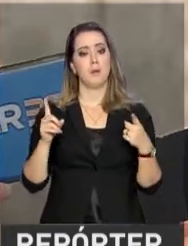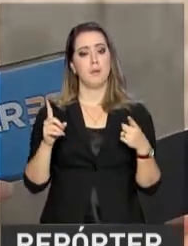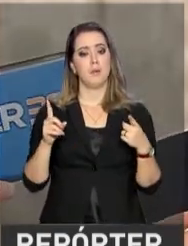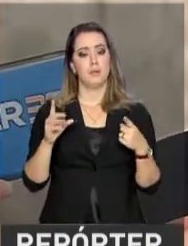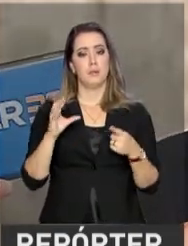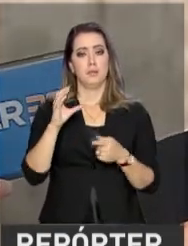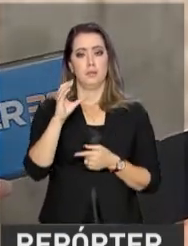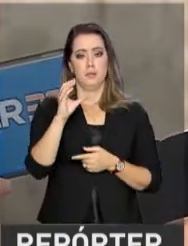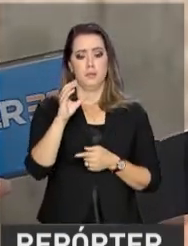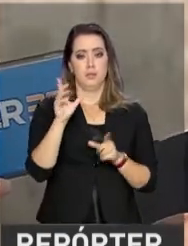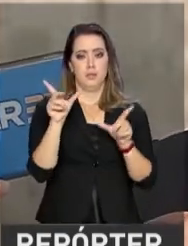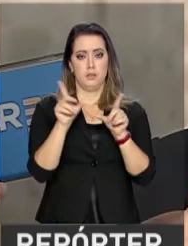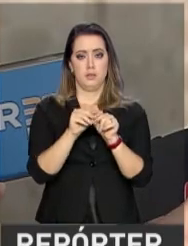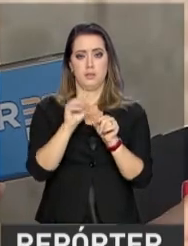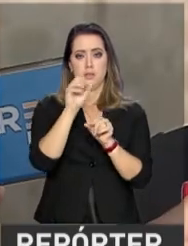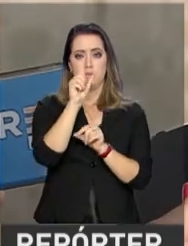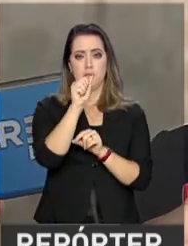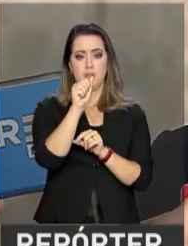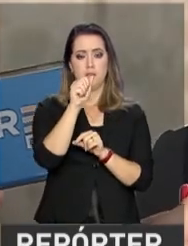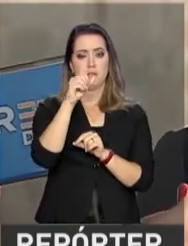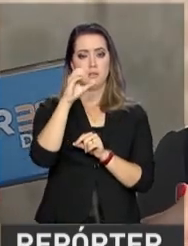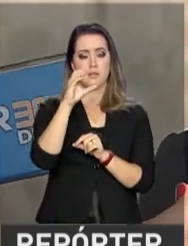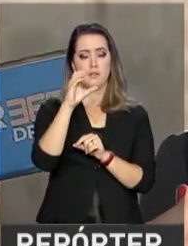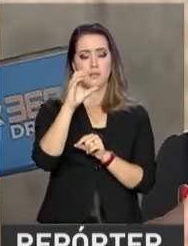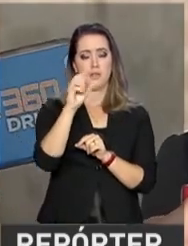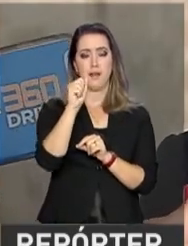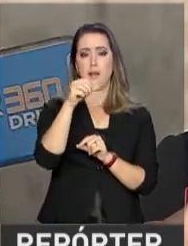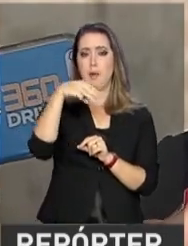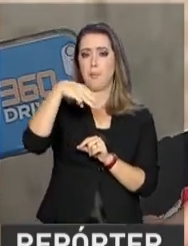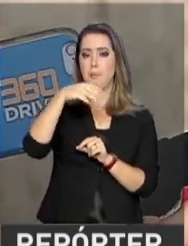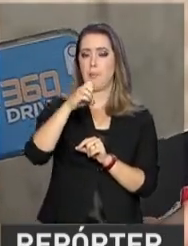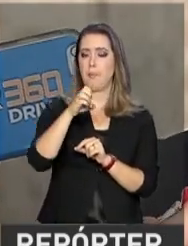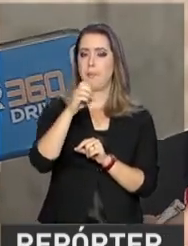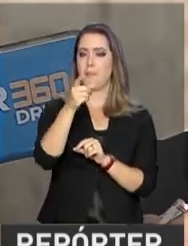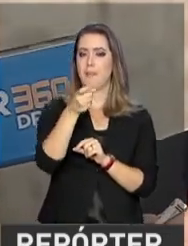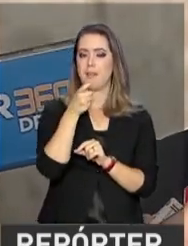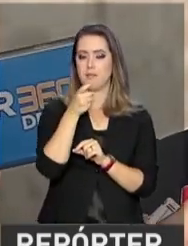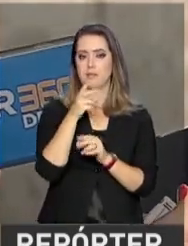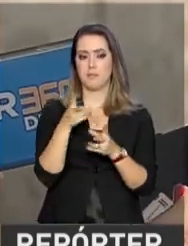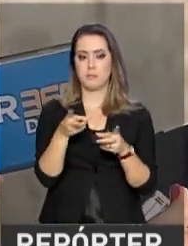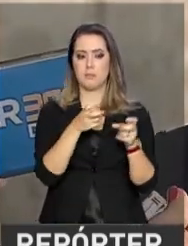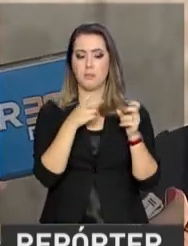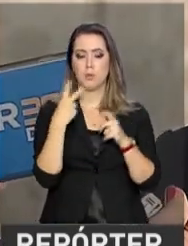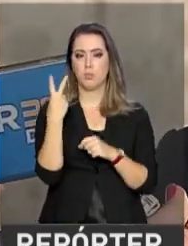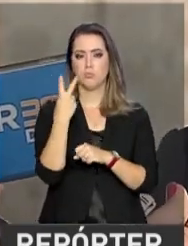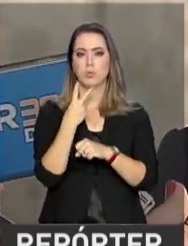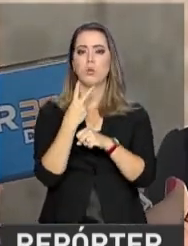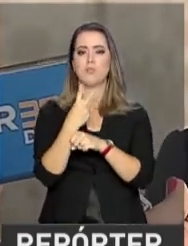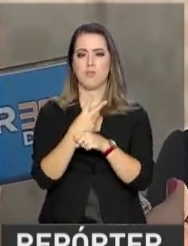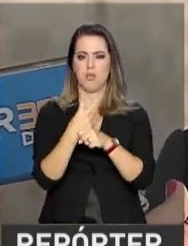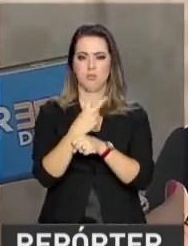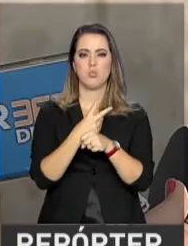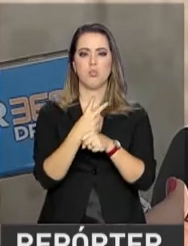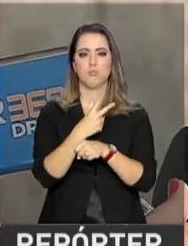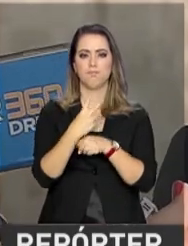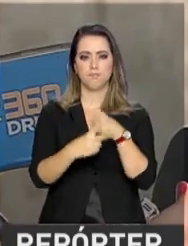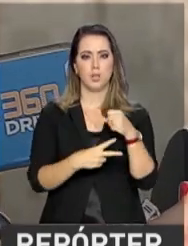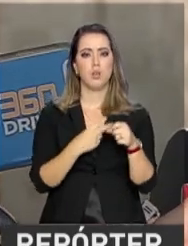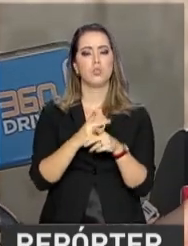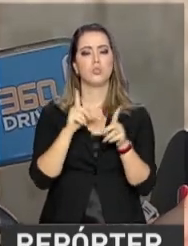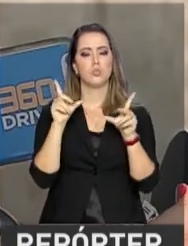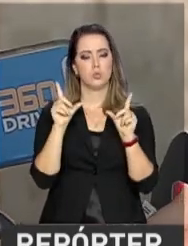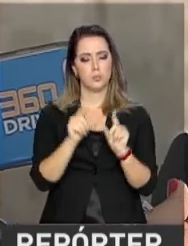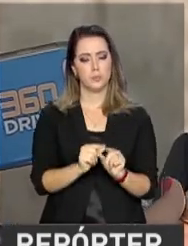é observou que nos últimos anos né nos últimos dois anos já houve uma redução significativa